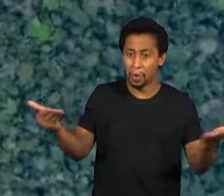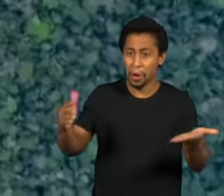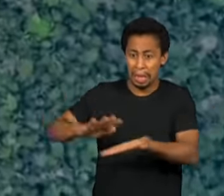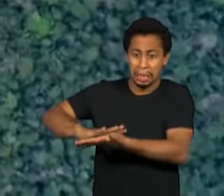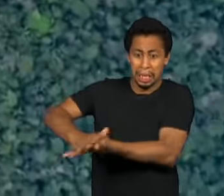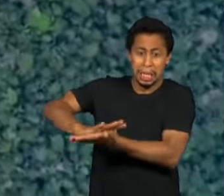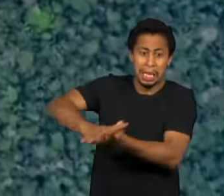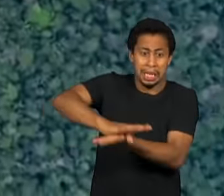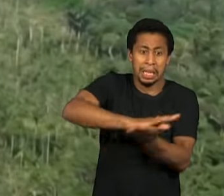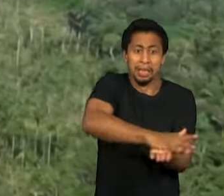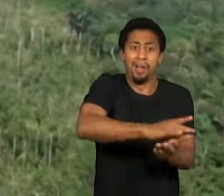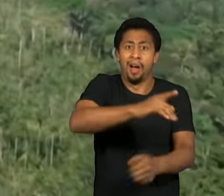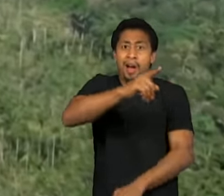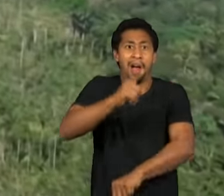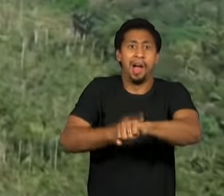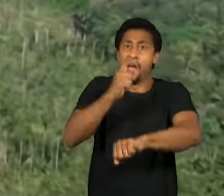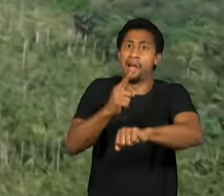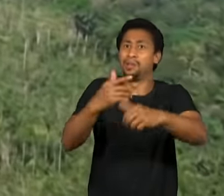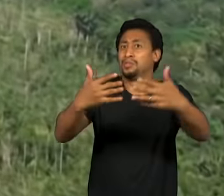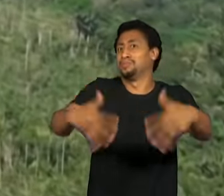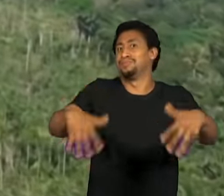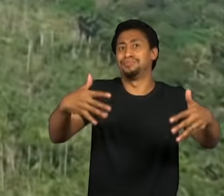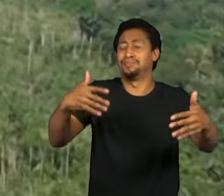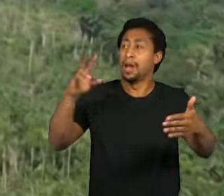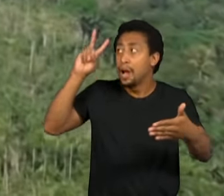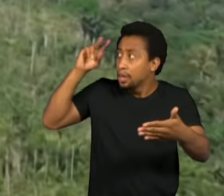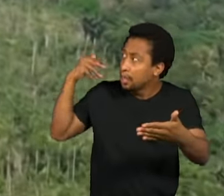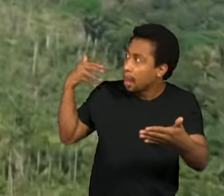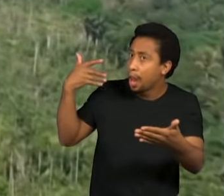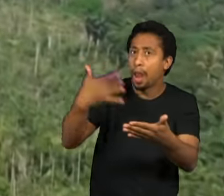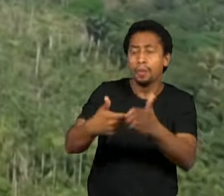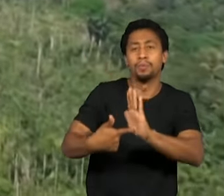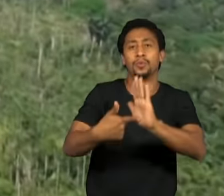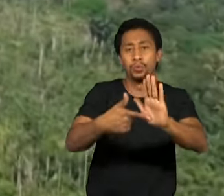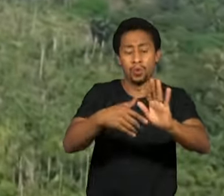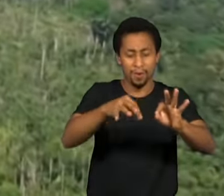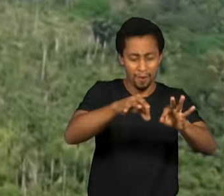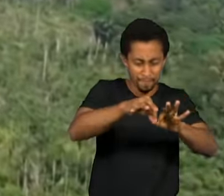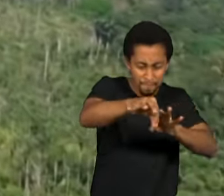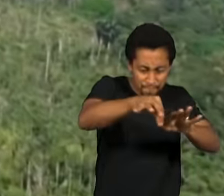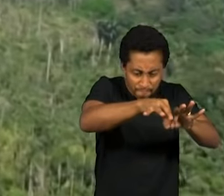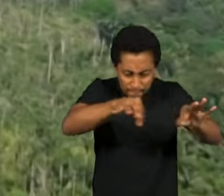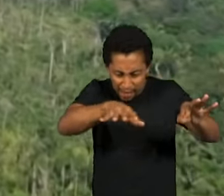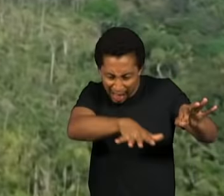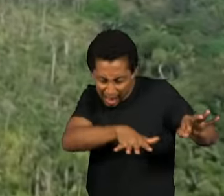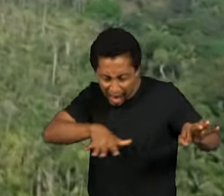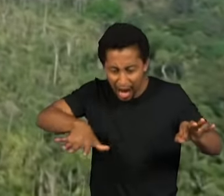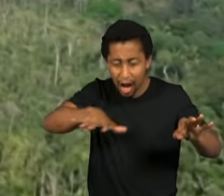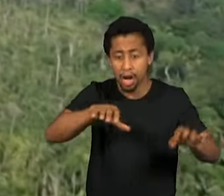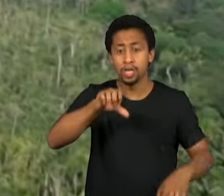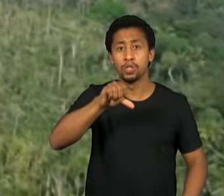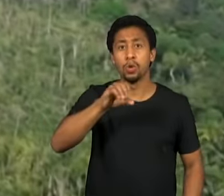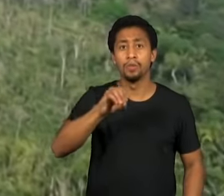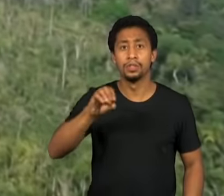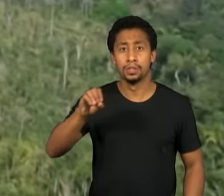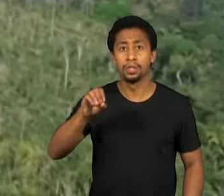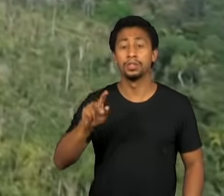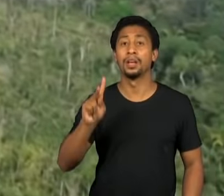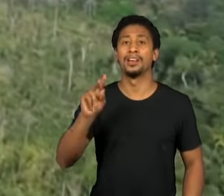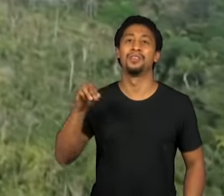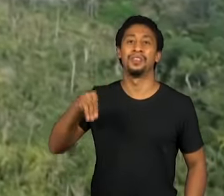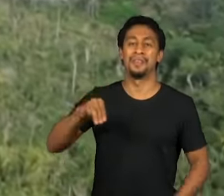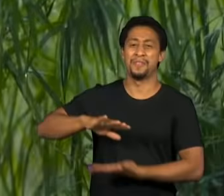a devastação chegou ao recorde histórico de quase 950 quilômetros quadrados de